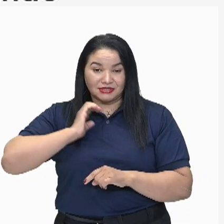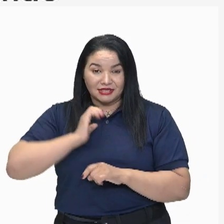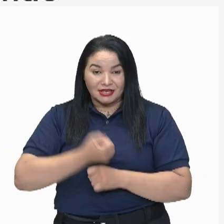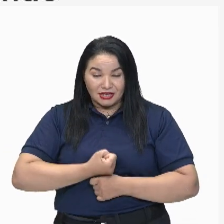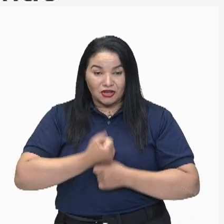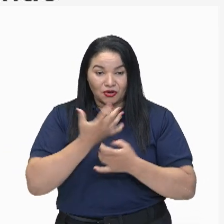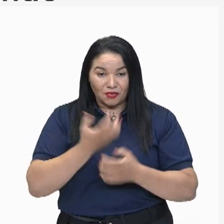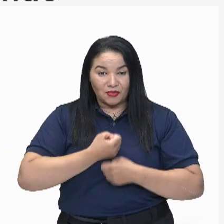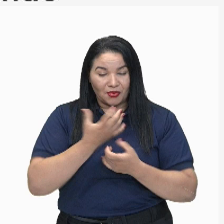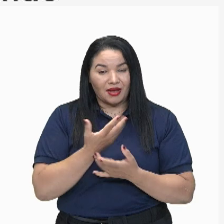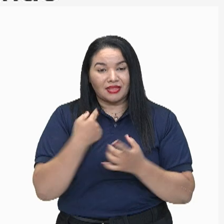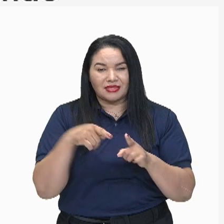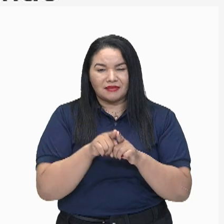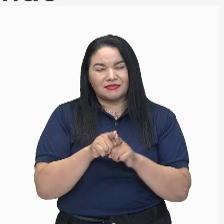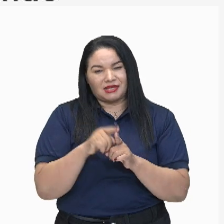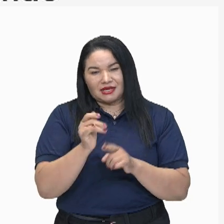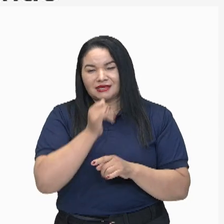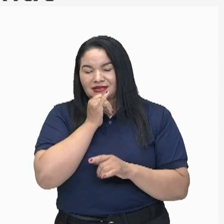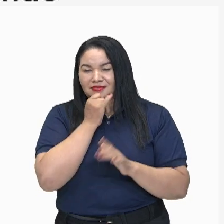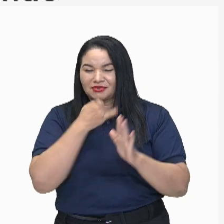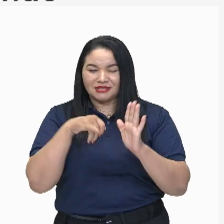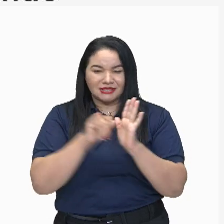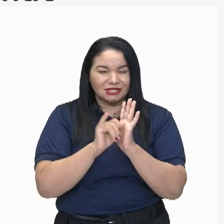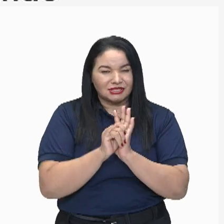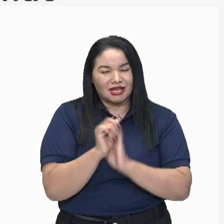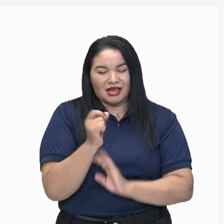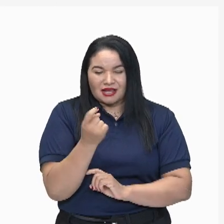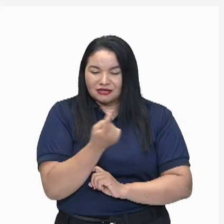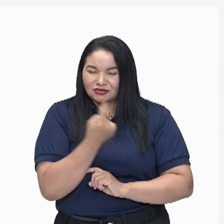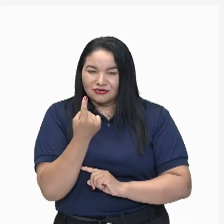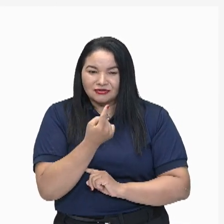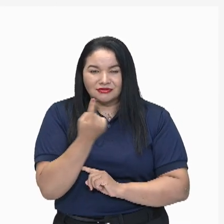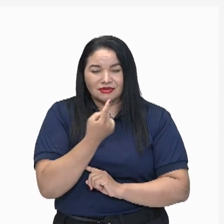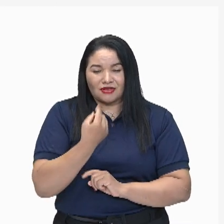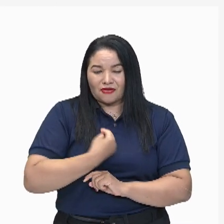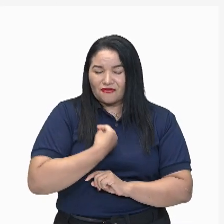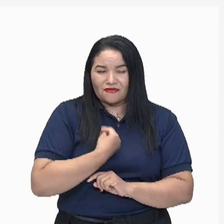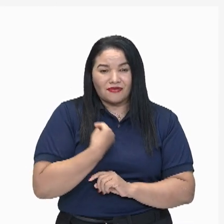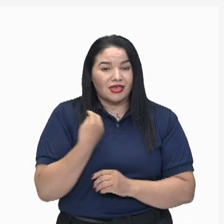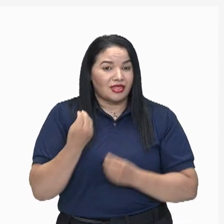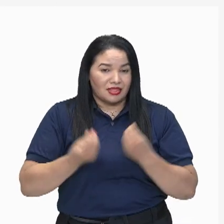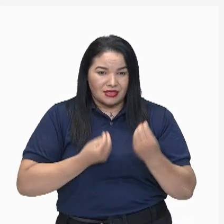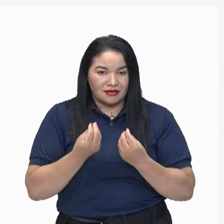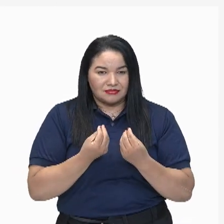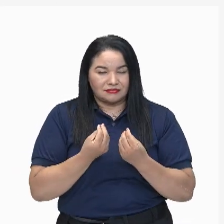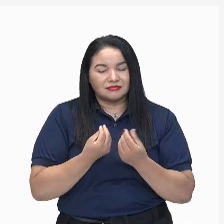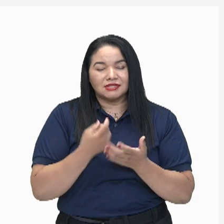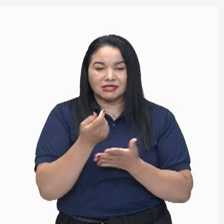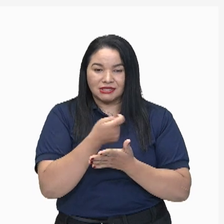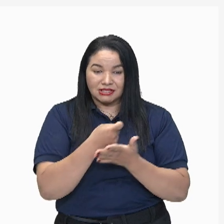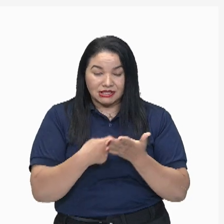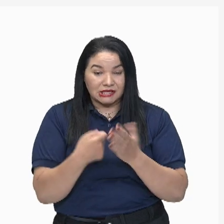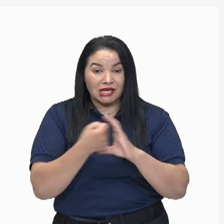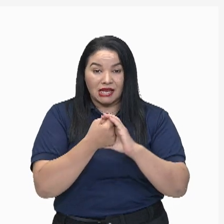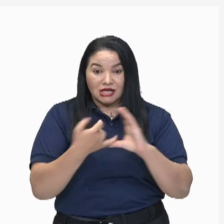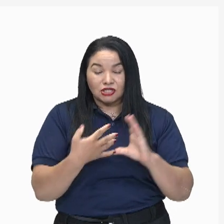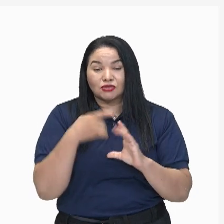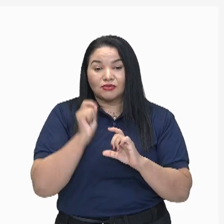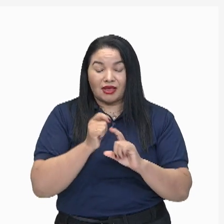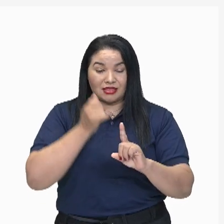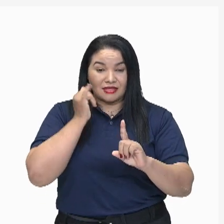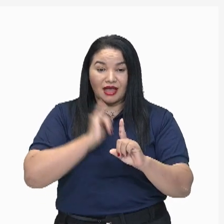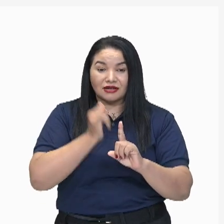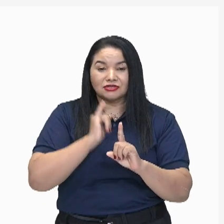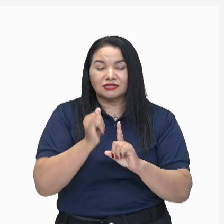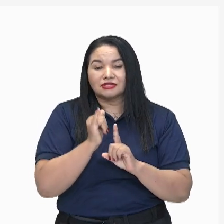abordando temas como a identidade, a solidão e a existência. Sua escrita é caracterizada por uma narrativa não